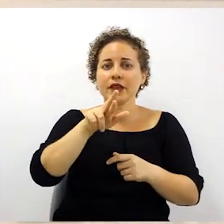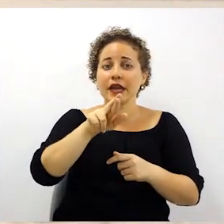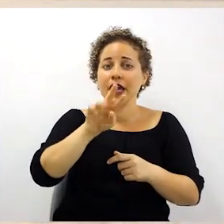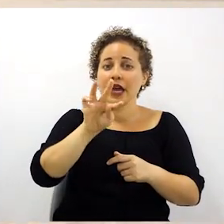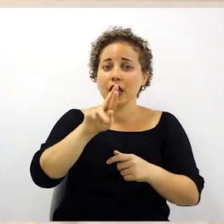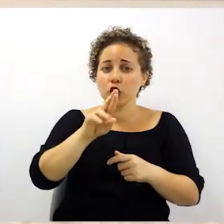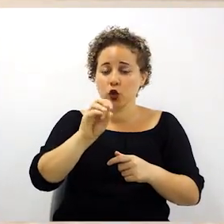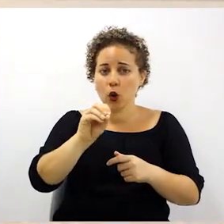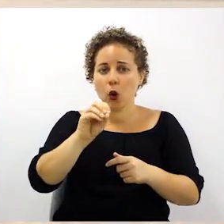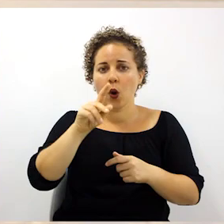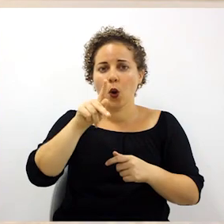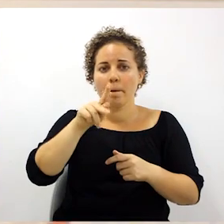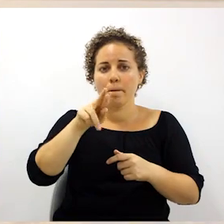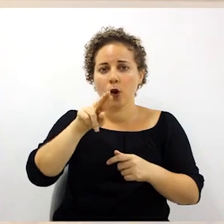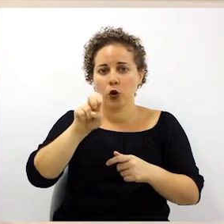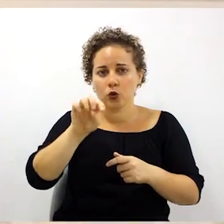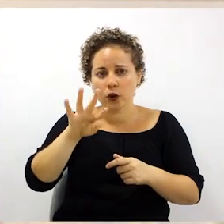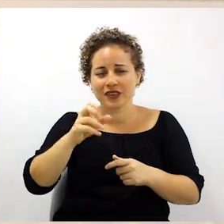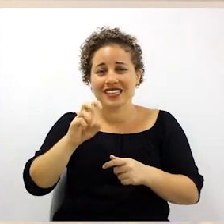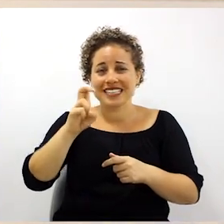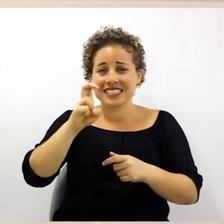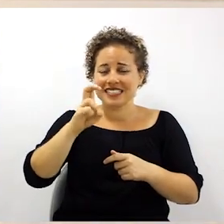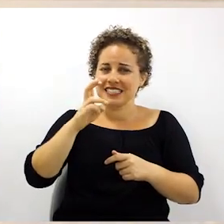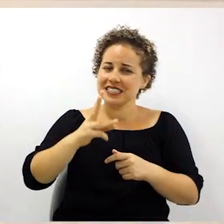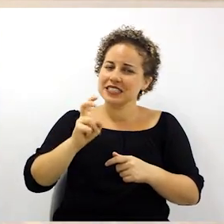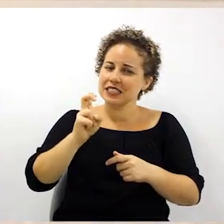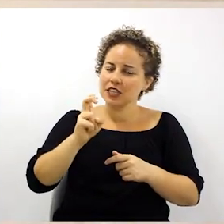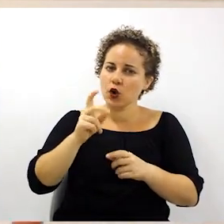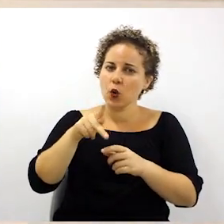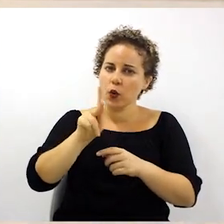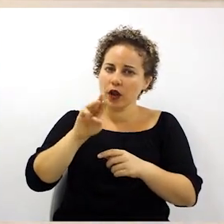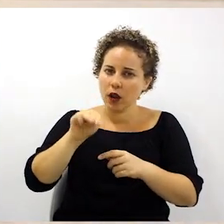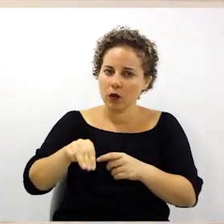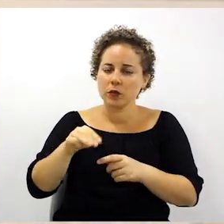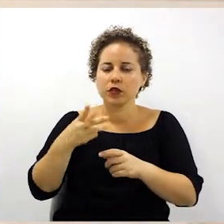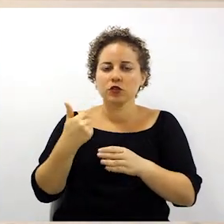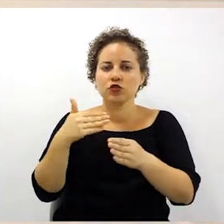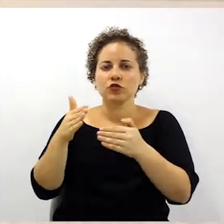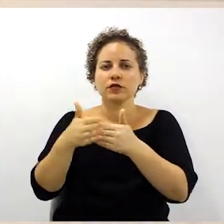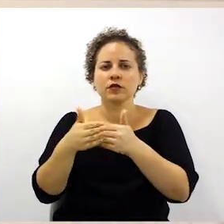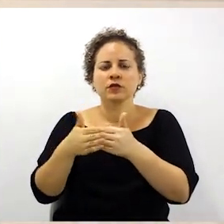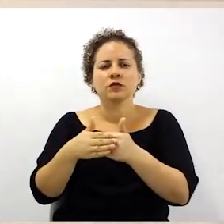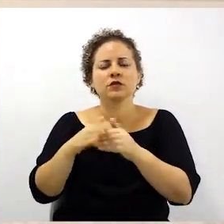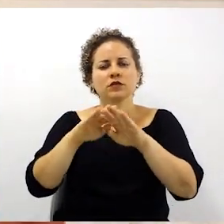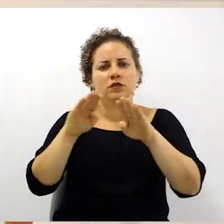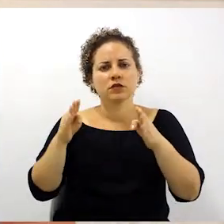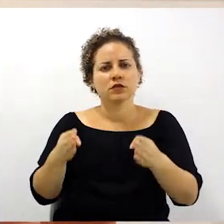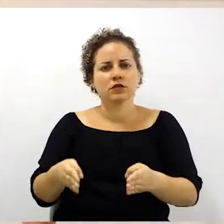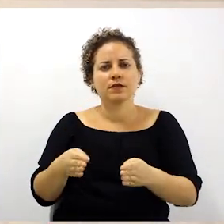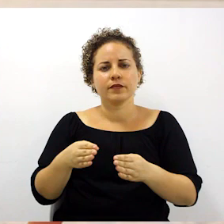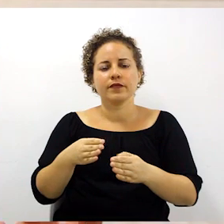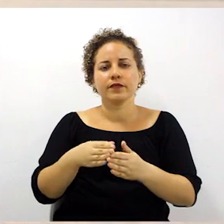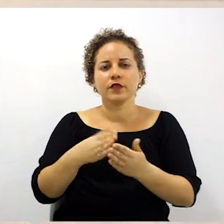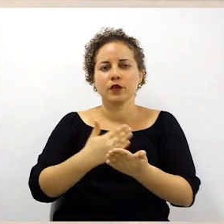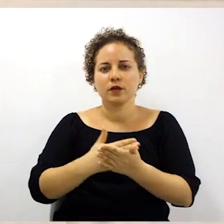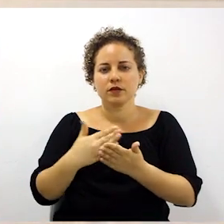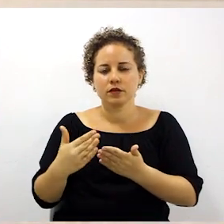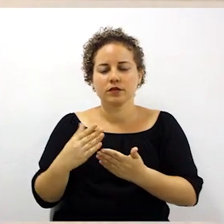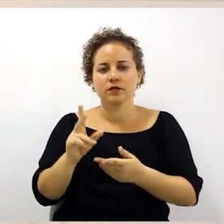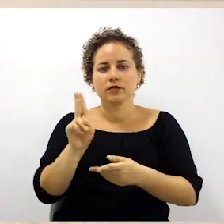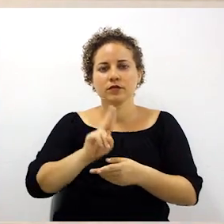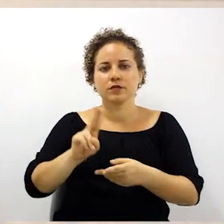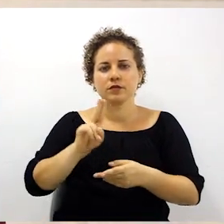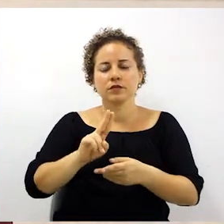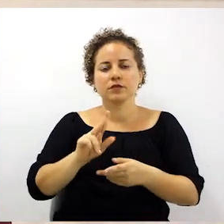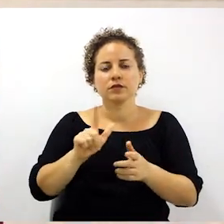que é um perímetro de 5 quilômetros destinado para o armazenamento de cargas, não é? Contando a partir dessa zona